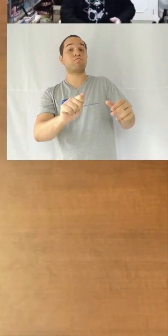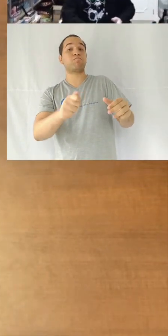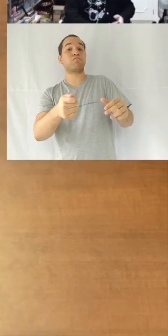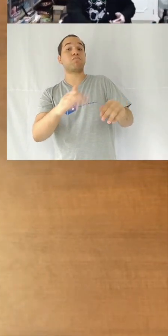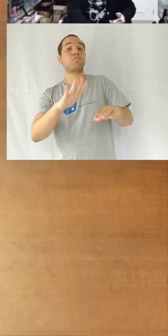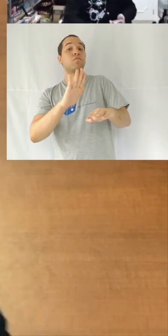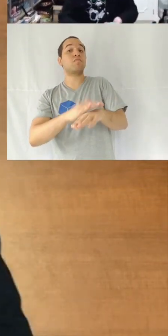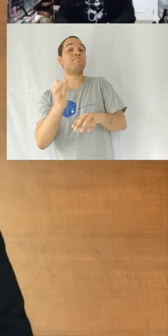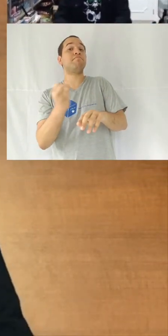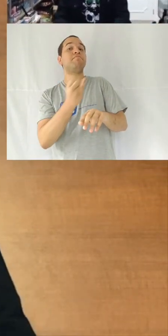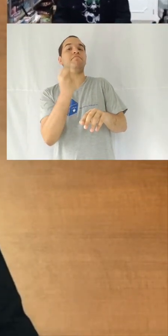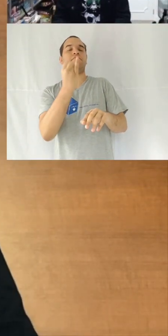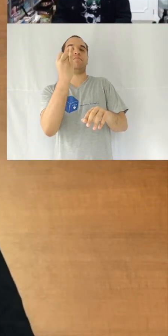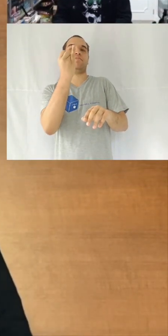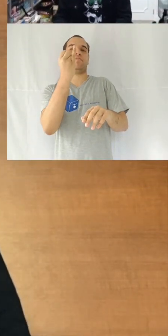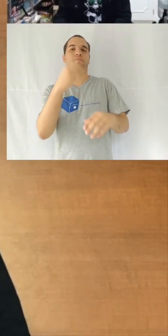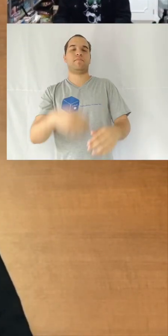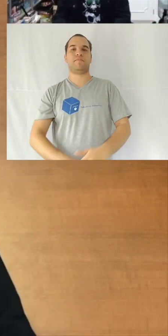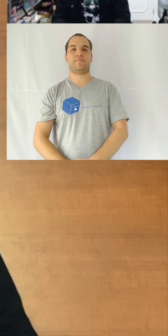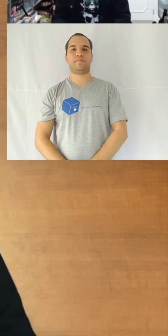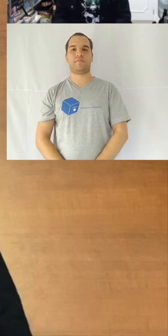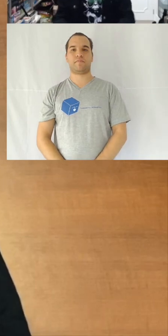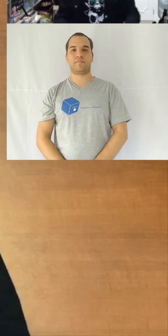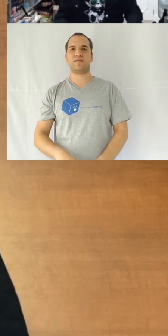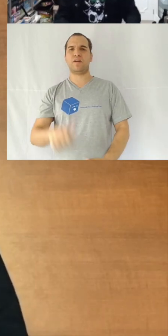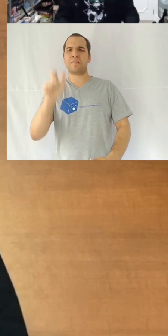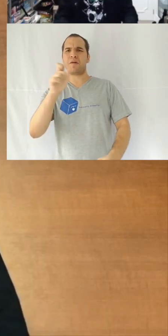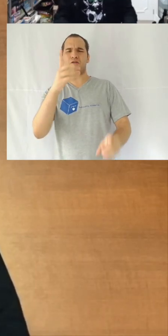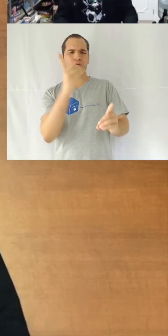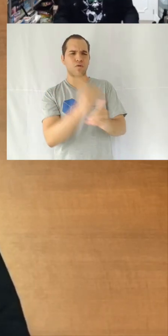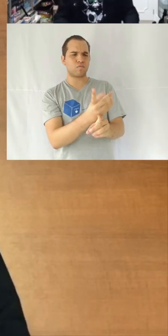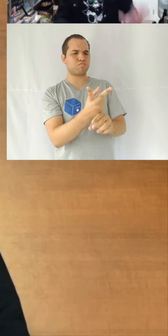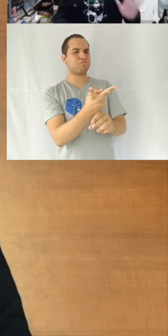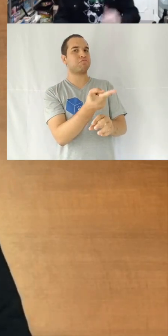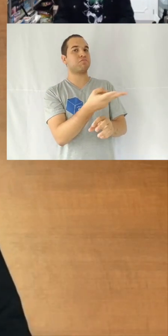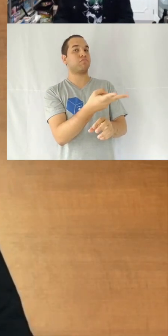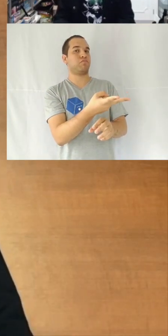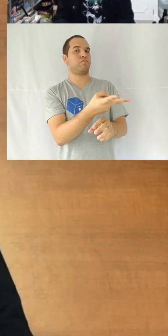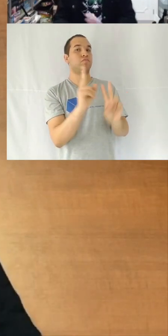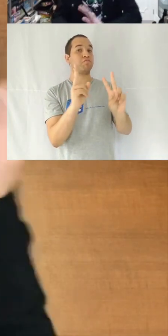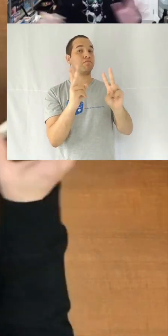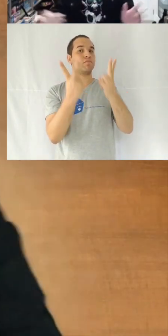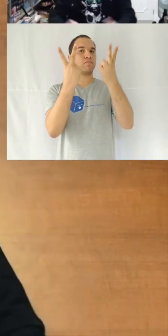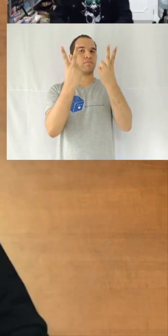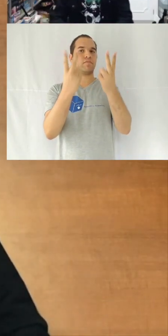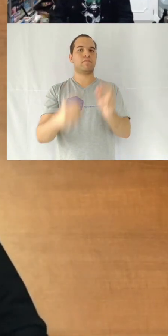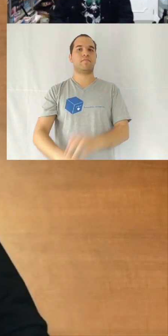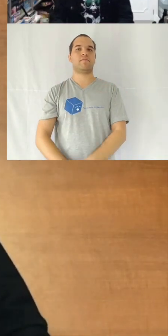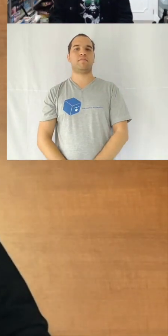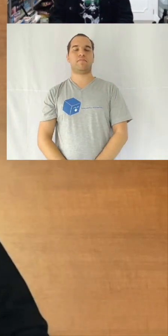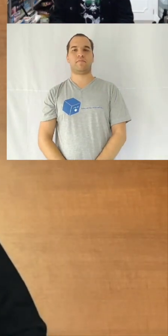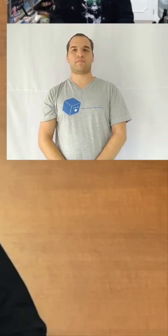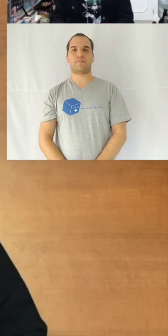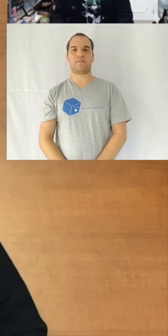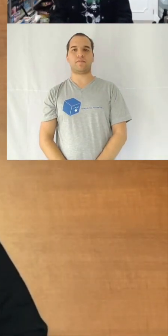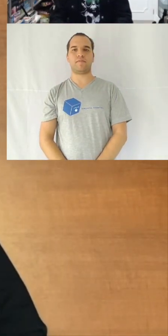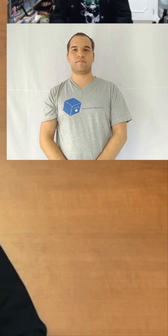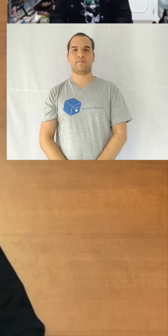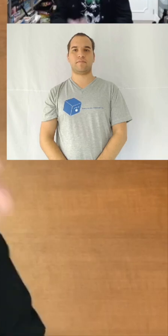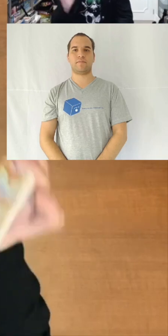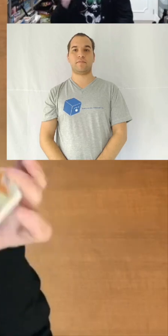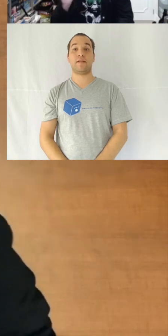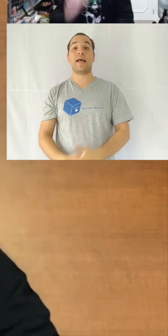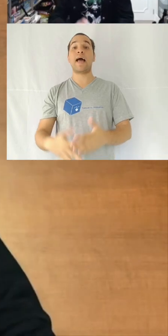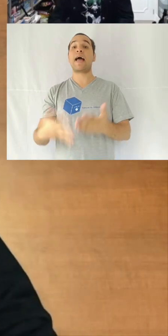e a outra é a chave, são as cartas principais do jogo. Assim que alguém tiver essas duas cartas na mão, ele ganha a partida, ok?